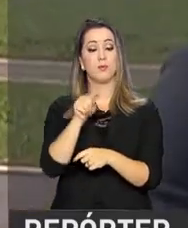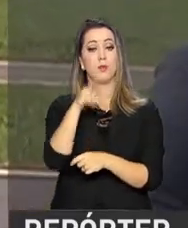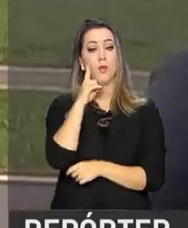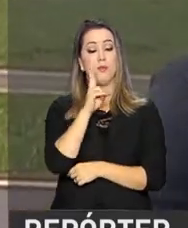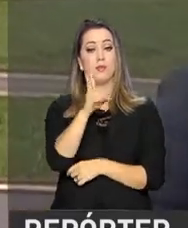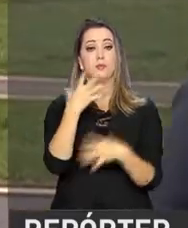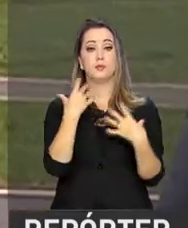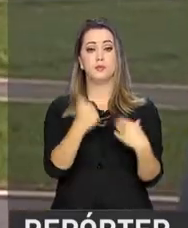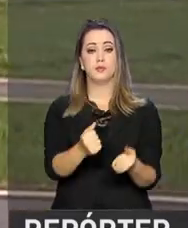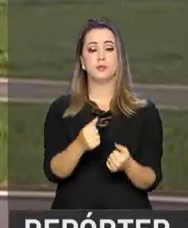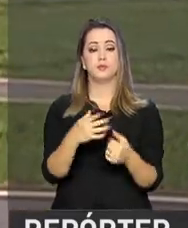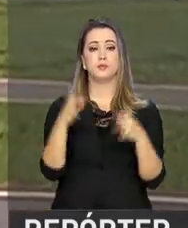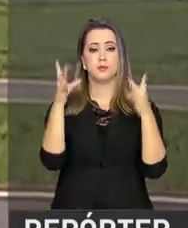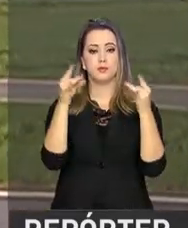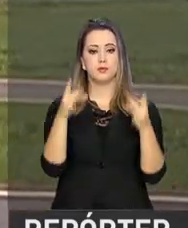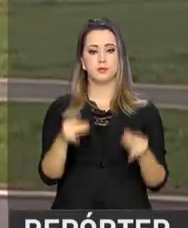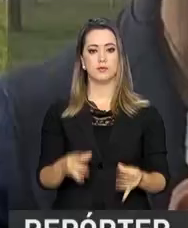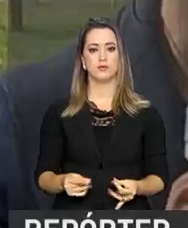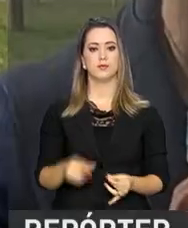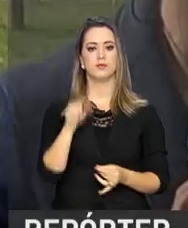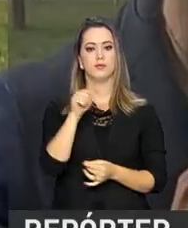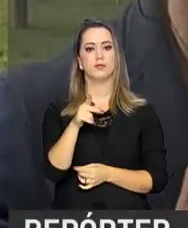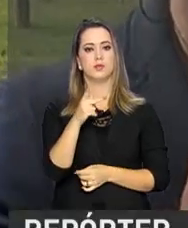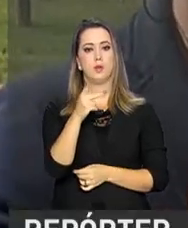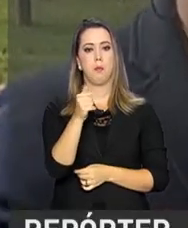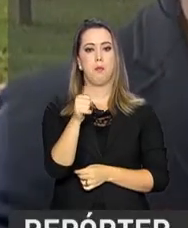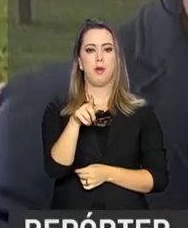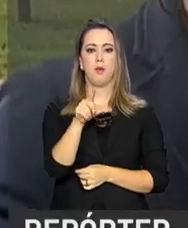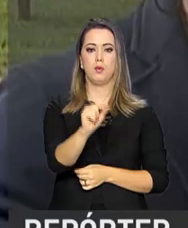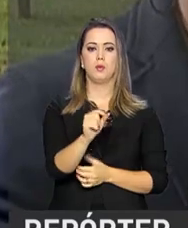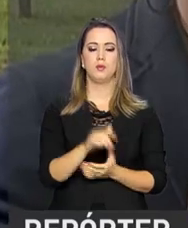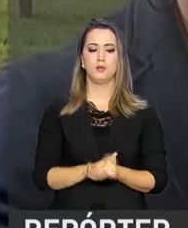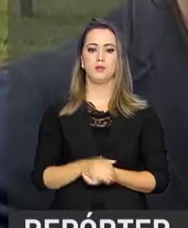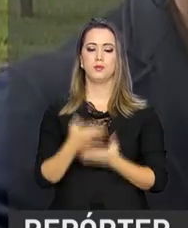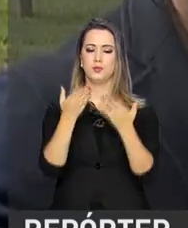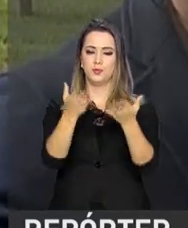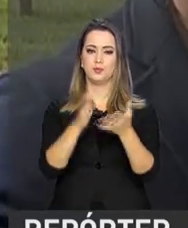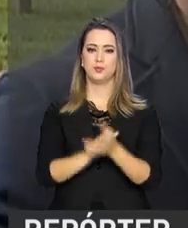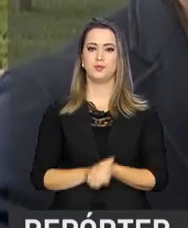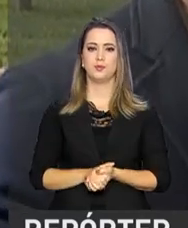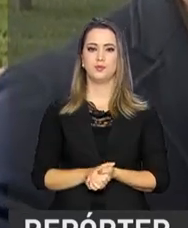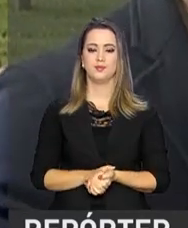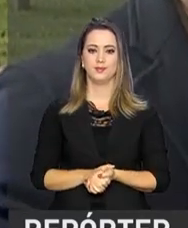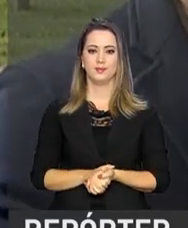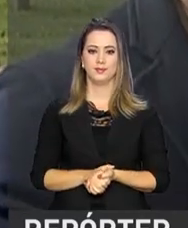Quem vai falar para a gente dos detalhes é o repórter Paulo La Salve. Paulo, é com você.